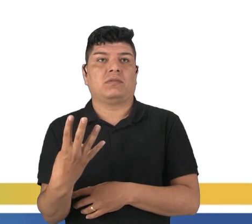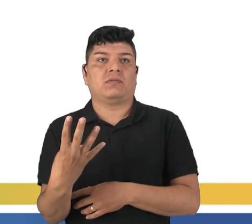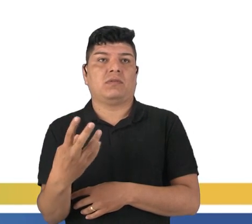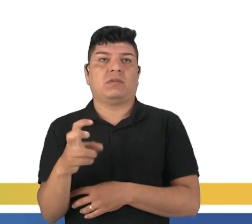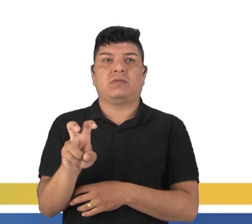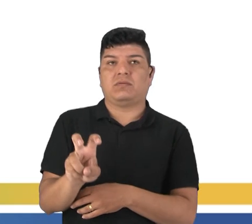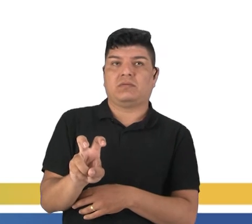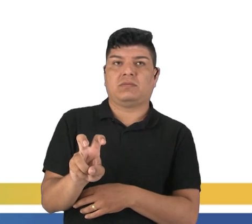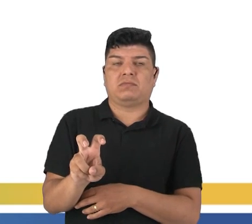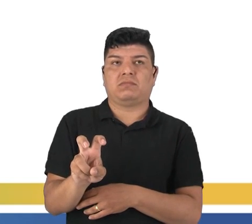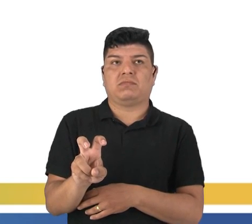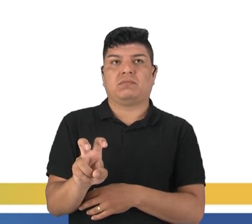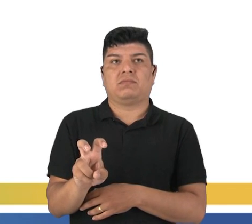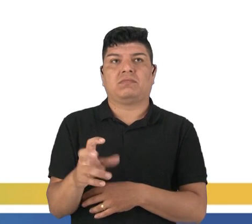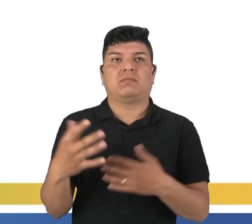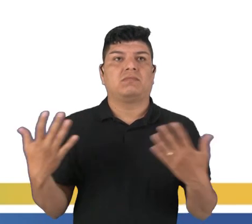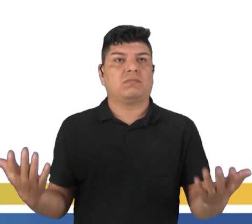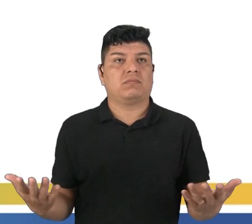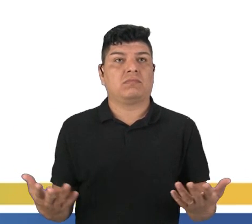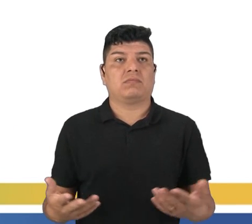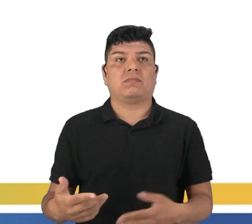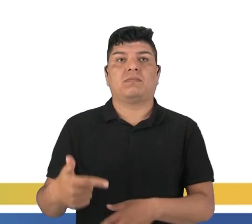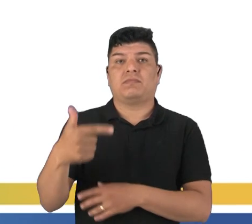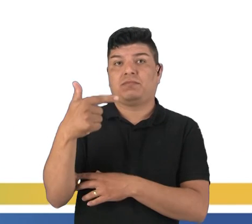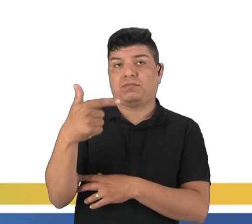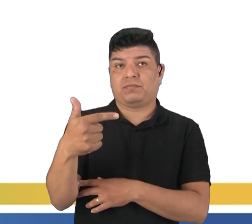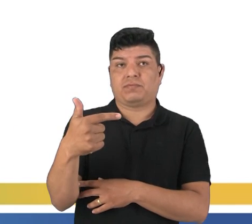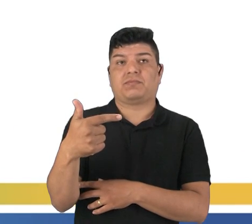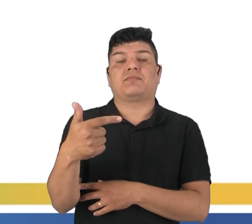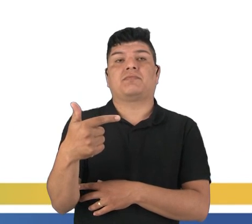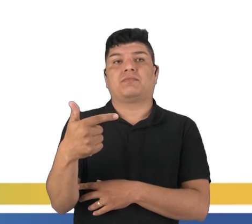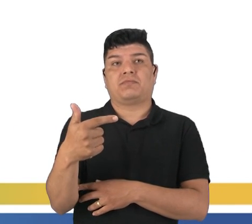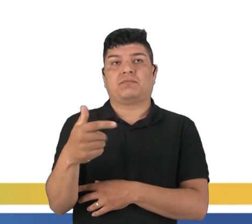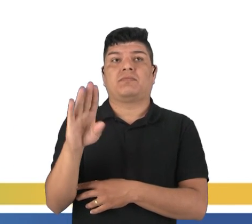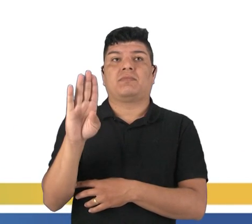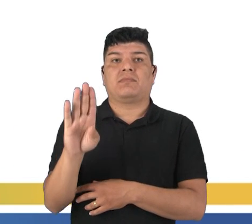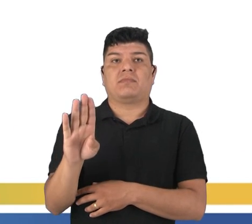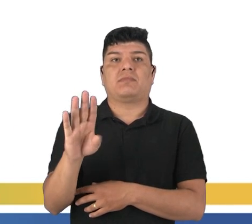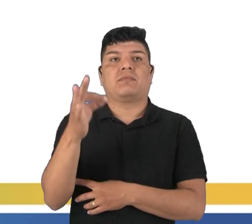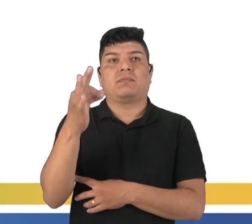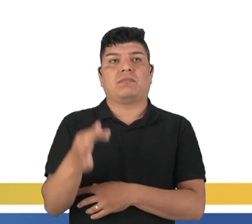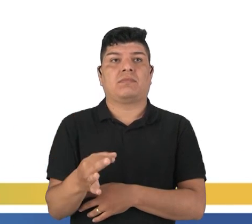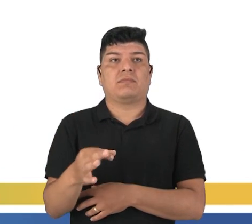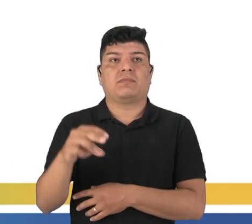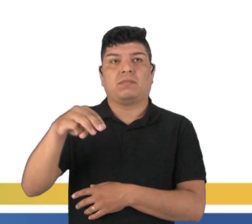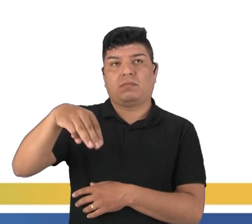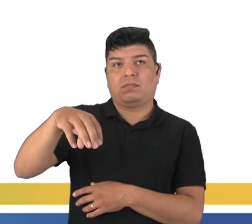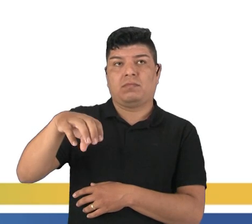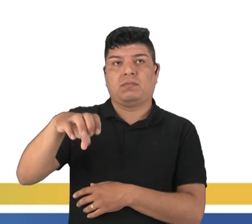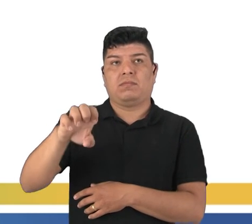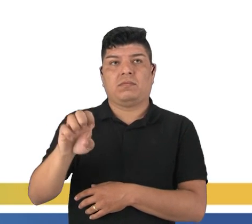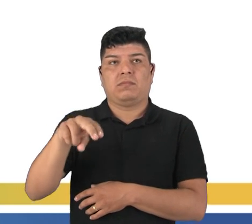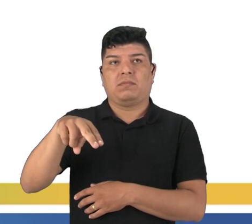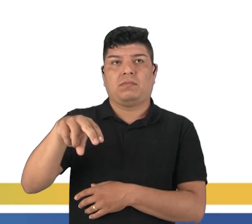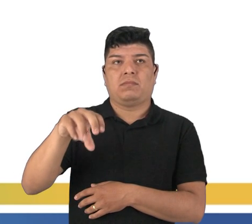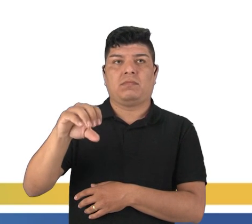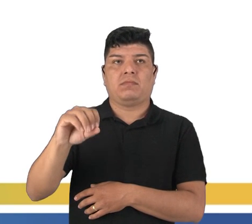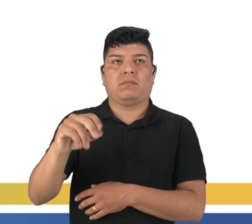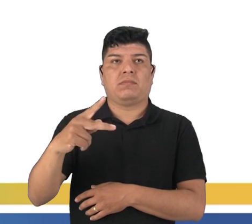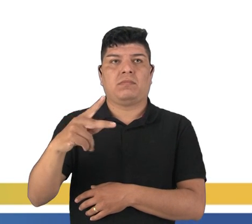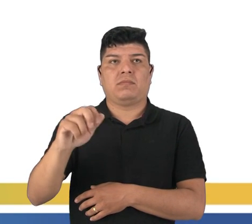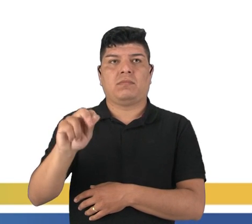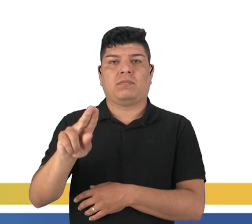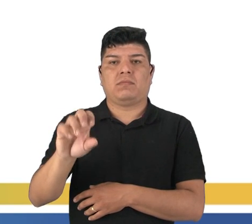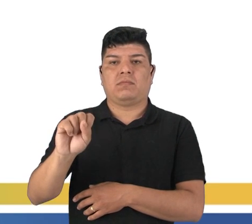ciclo menstrual ou nenhuma das alternativas. Bom, essa fase é chamada de menopausa. É a fase em que existe o encerramento da